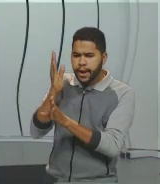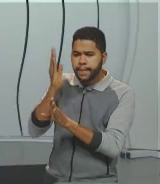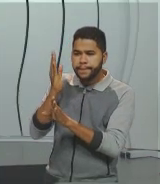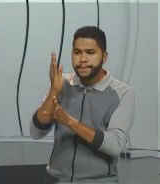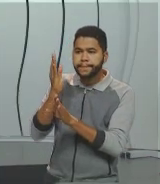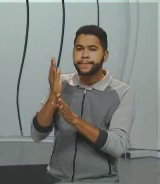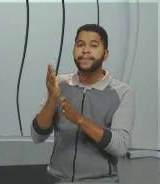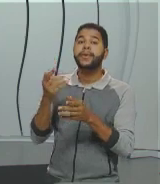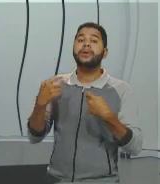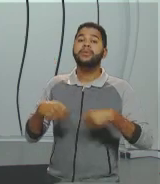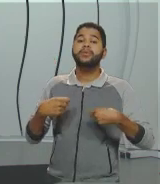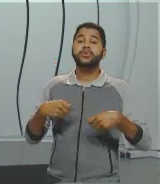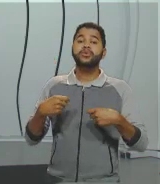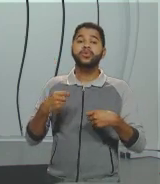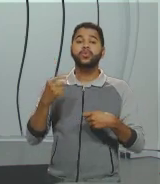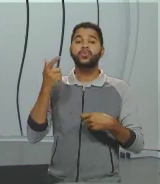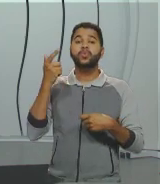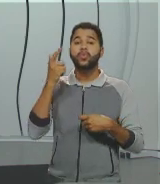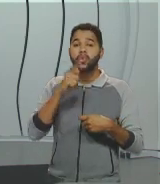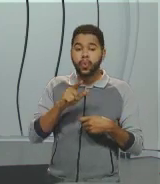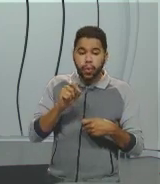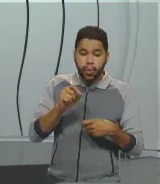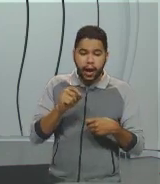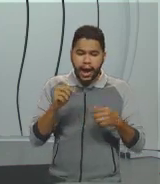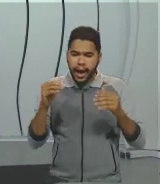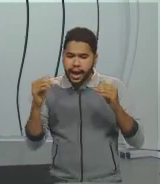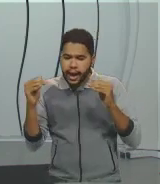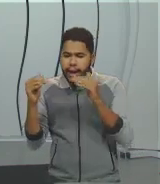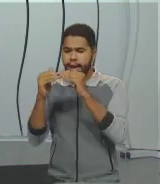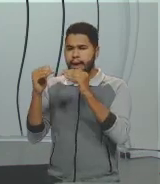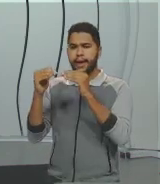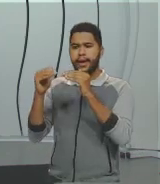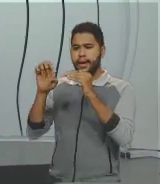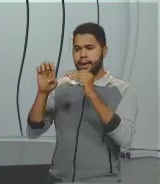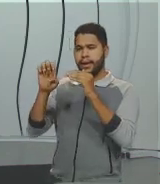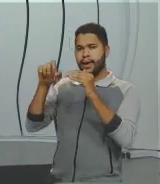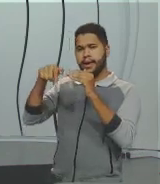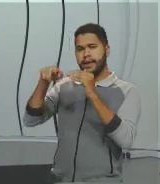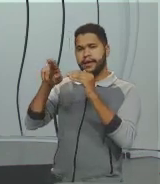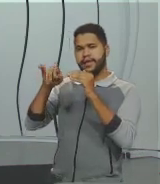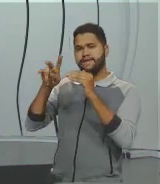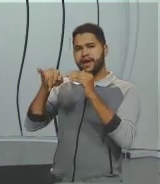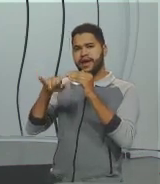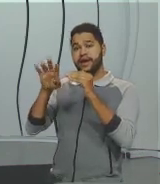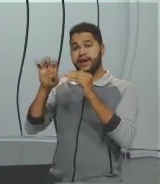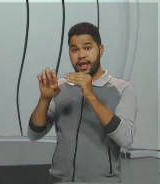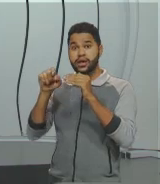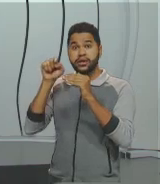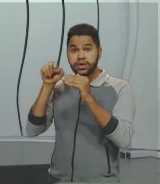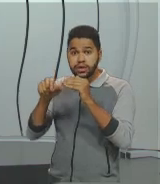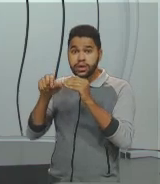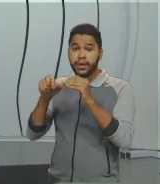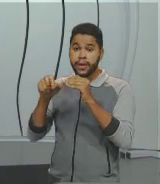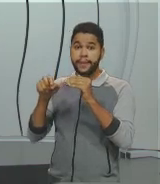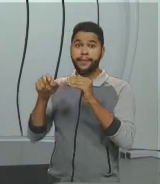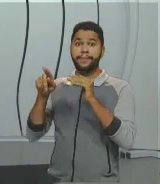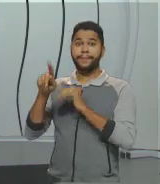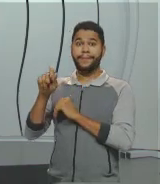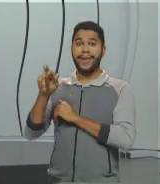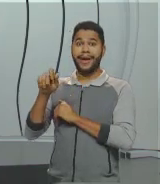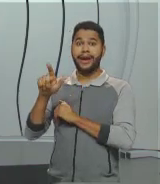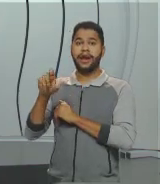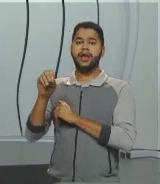desse circuito, eu preciso calcular a resistência equivalente. E para calcular a resistência equivalente nesse circuito em paralelo, nós vamos